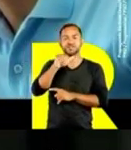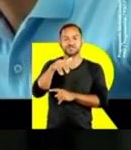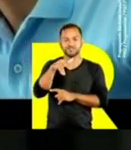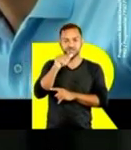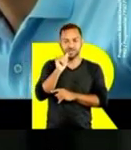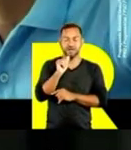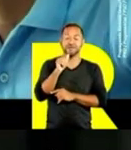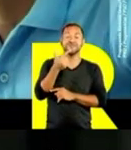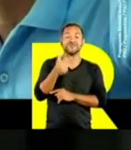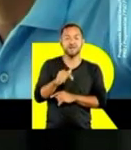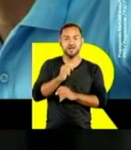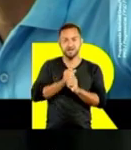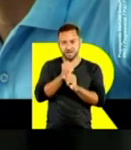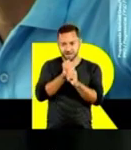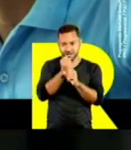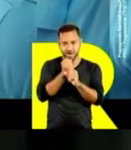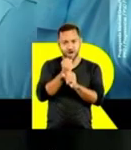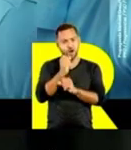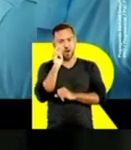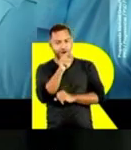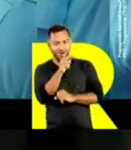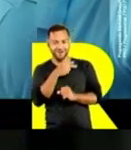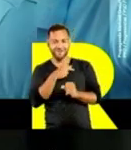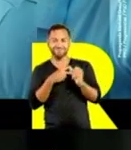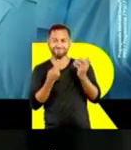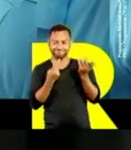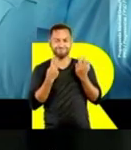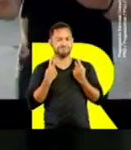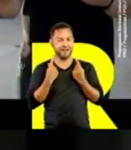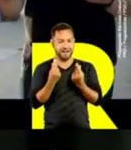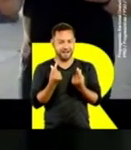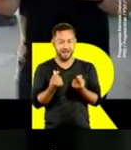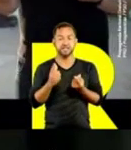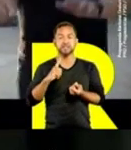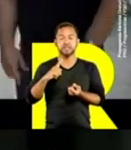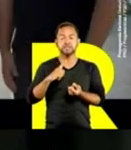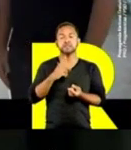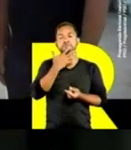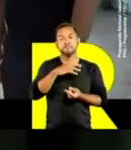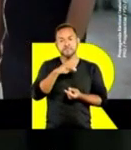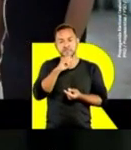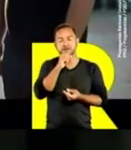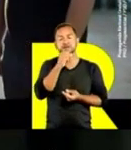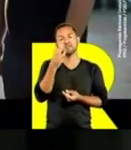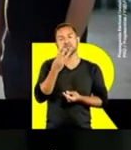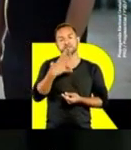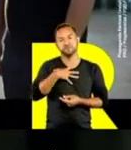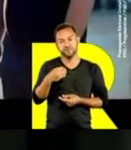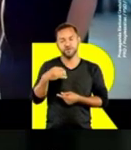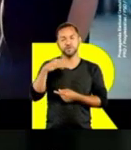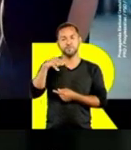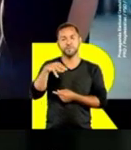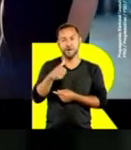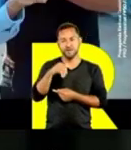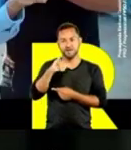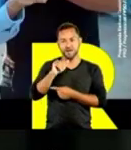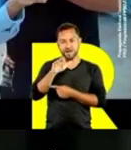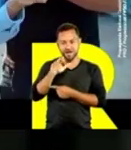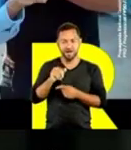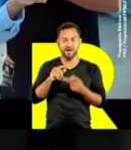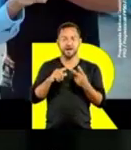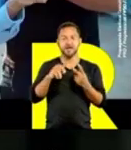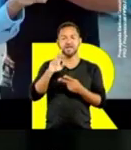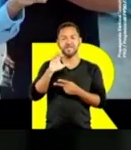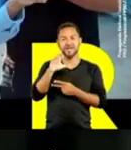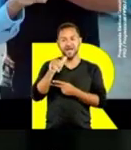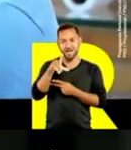Regina há 27 anos. Ó, é tempo, viu? É pai de 3 filhos. A Maiara, o Ricardinho